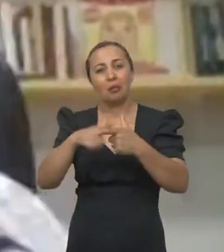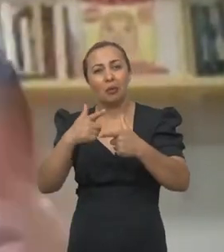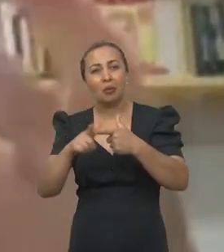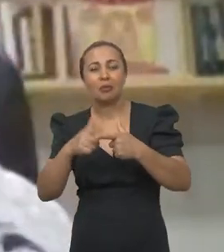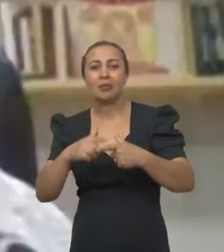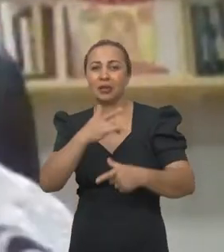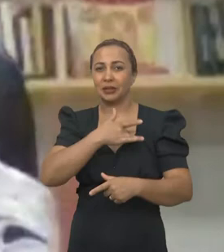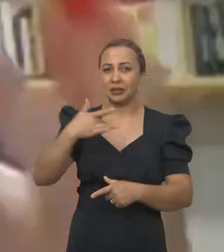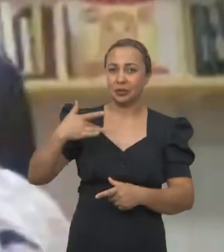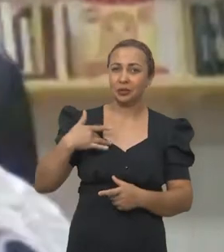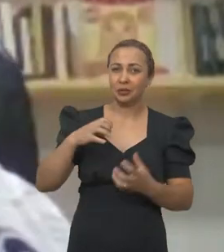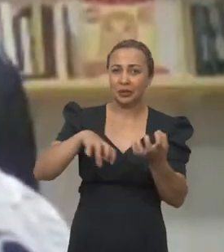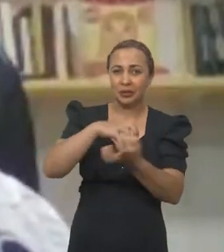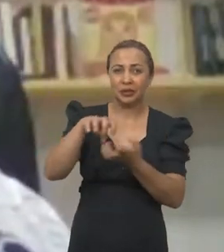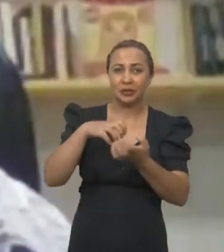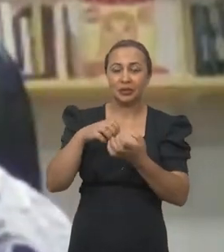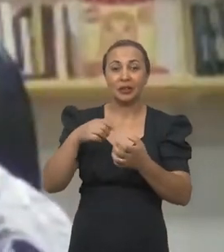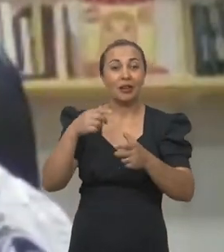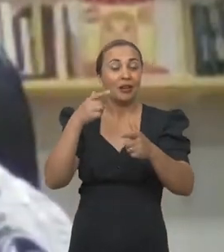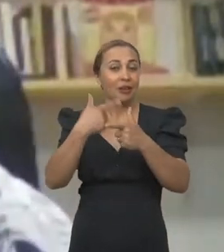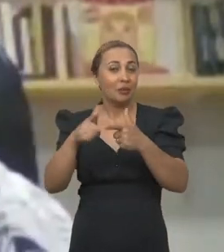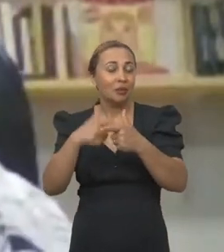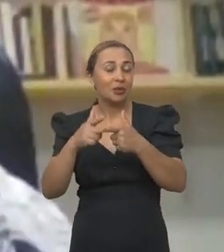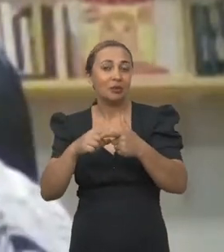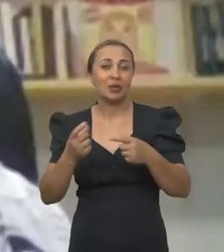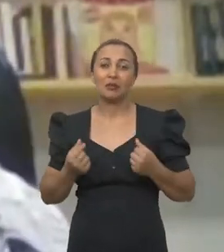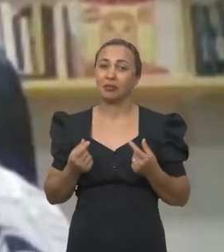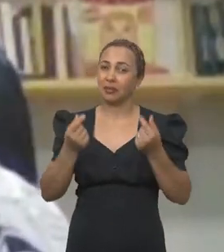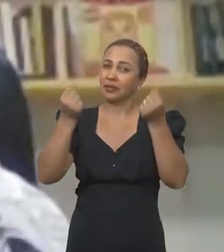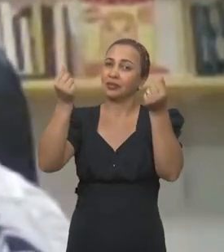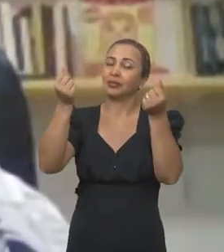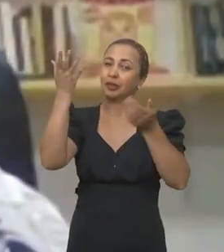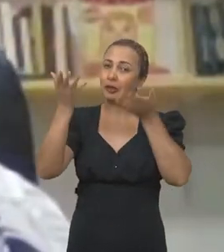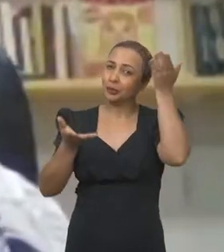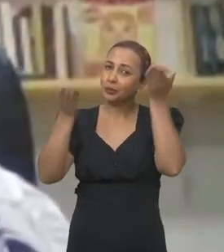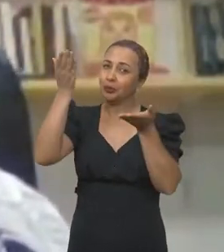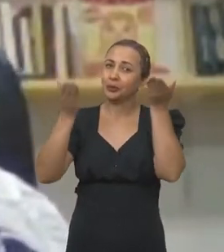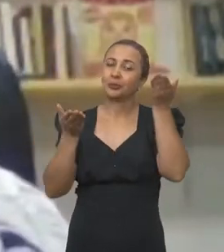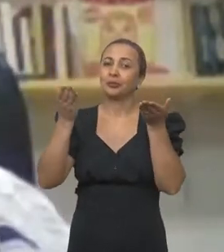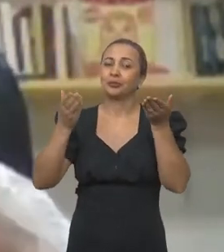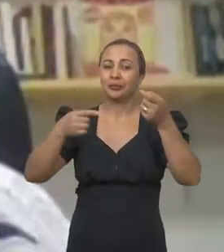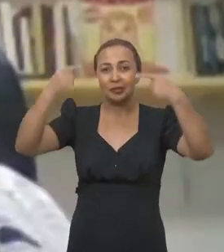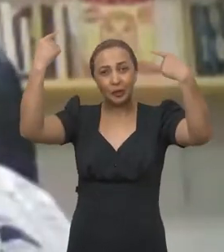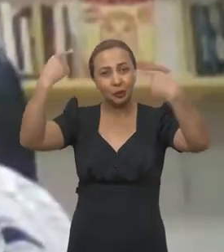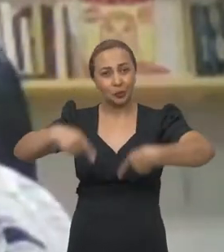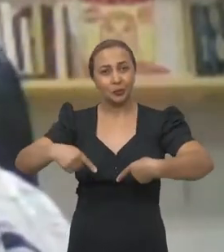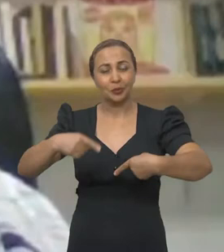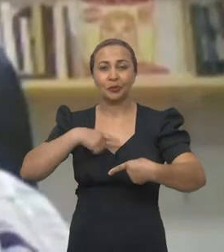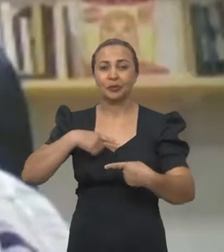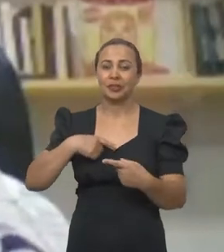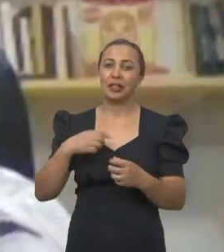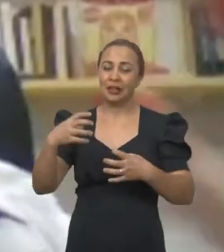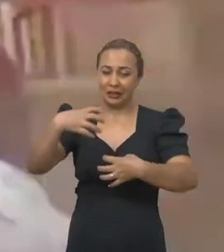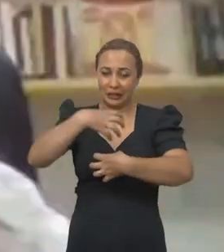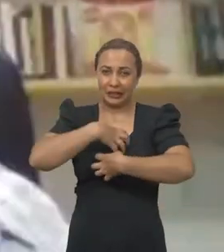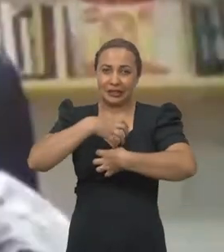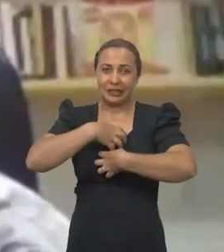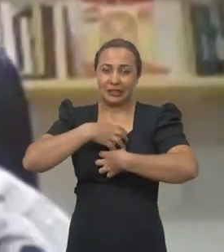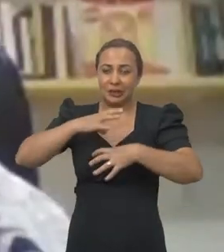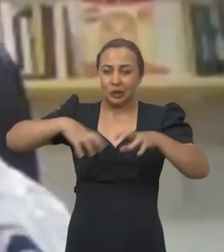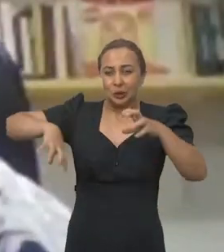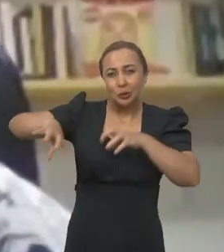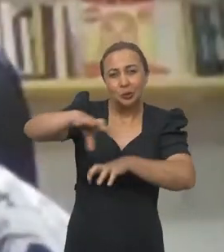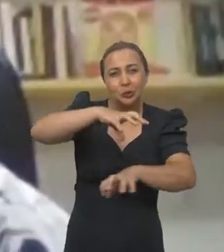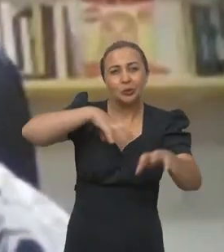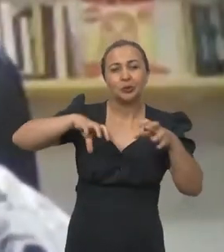que é a crise tá então a crise de saúde e a crise econômica nef não ser e essa disputa que gera